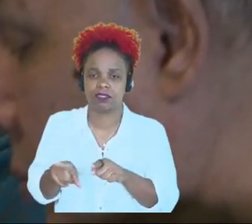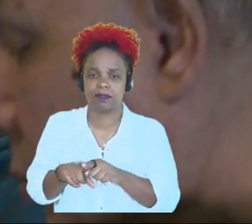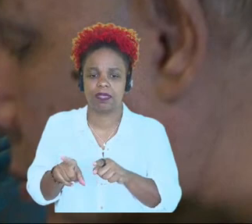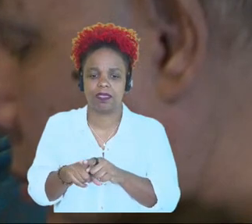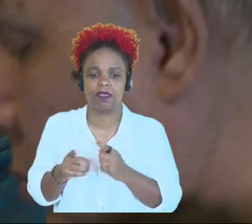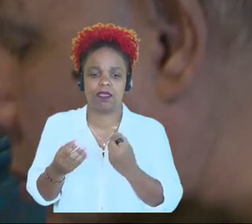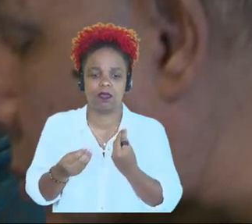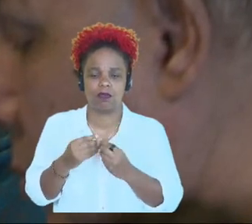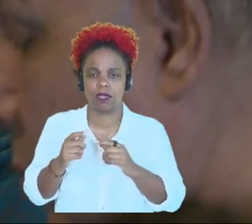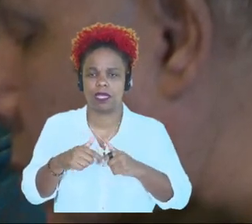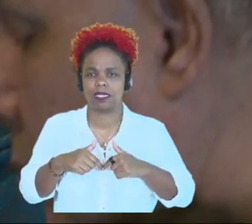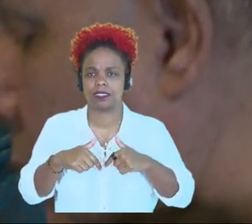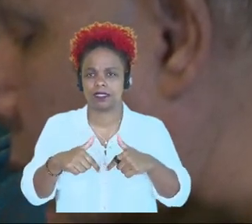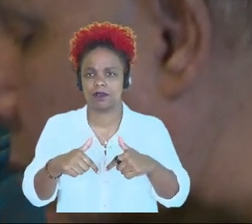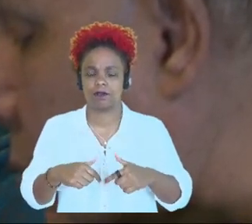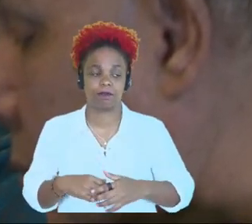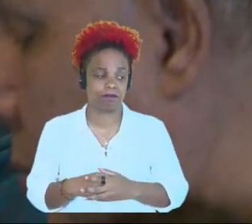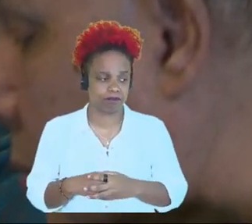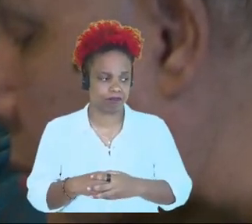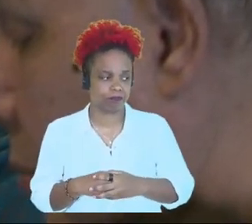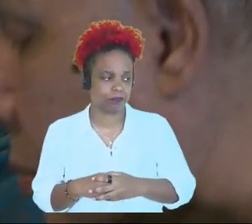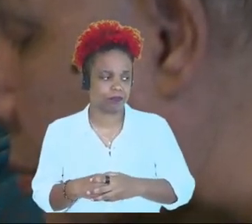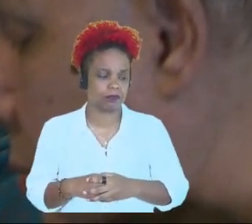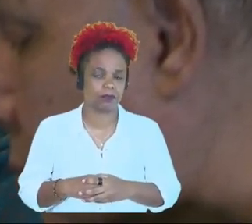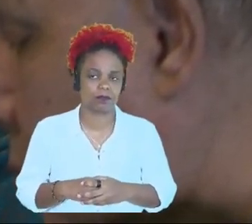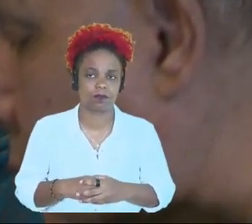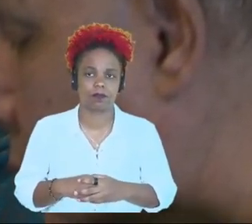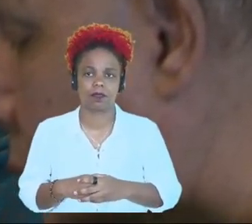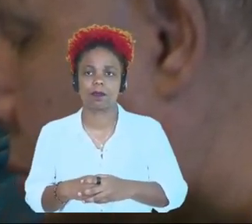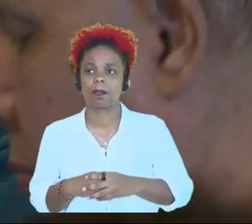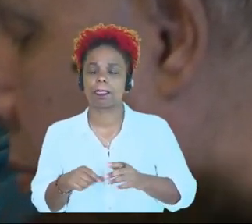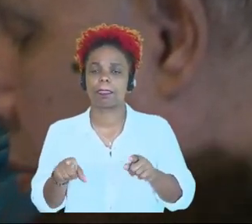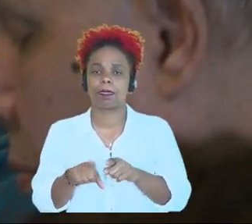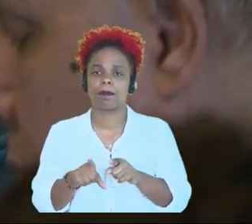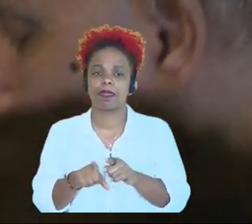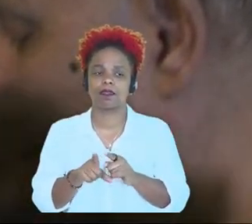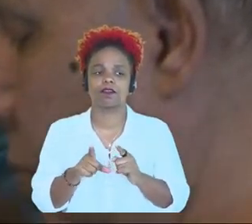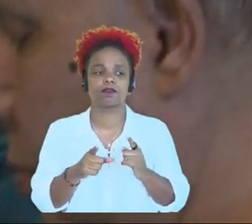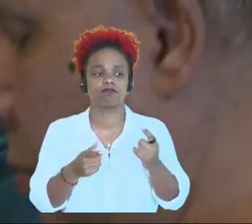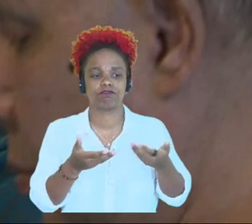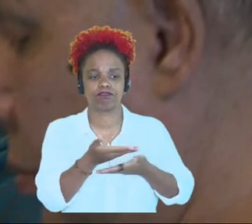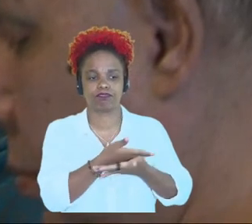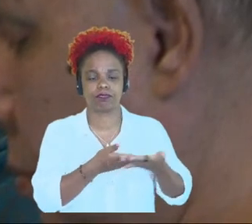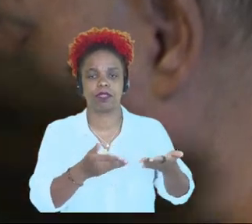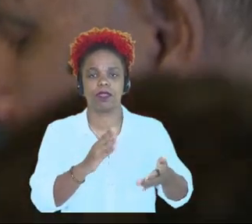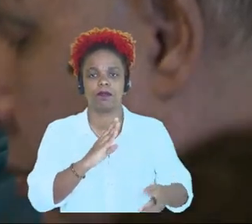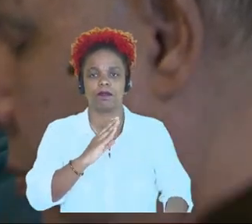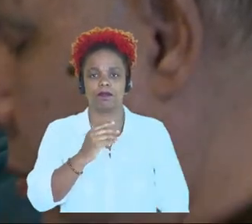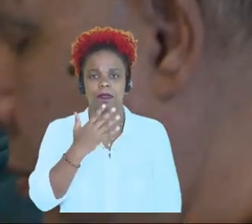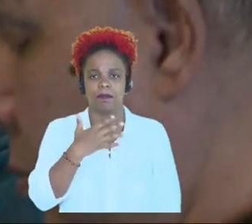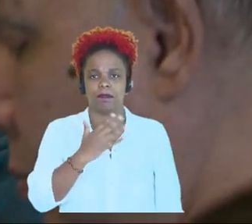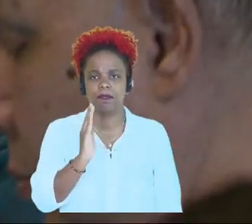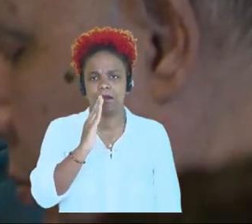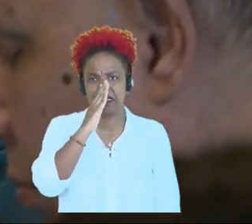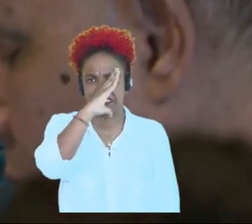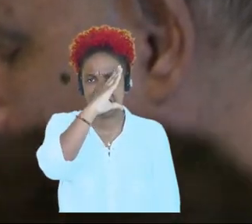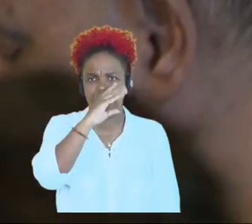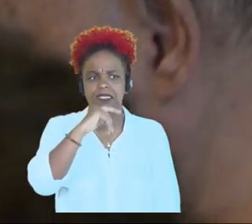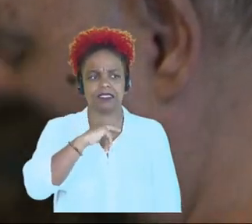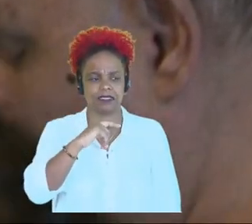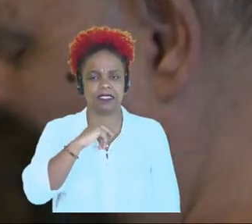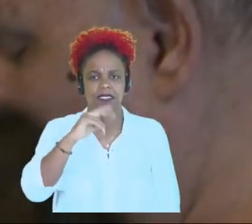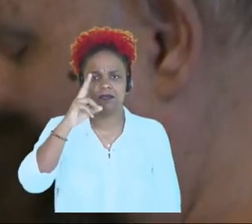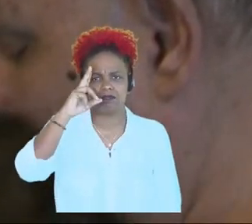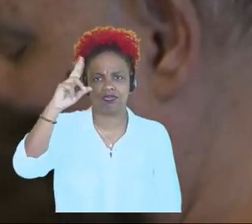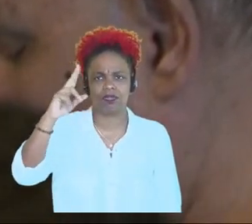que tipo de iniciativas, né? Eu confesso que eu particularmente tenho uma interlocução com os militares. Eu vejo a opinião pública muito achando que os militares pensam de uma